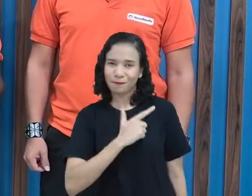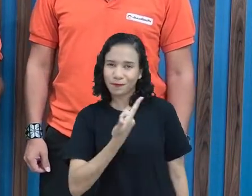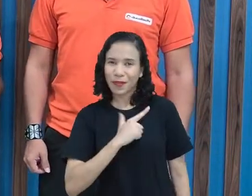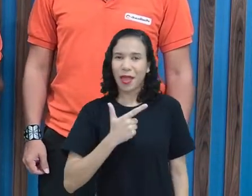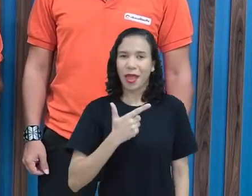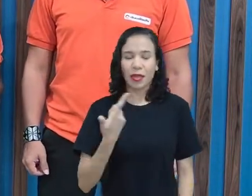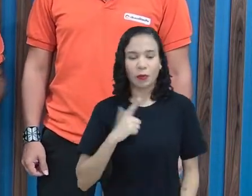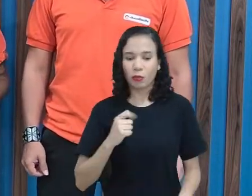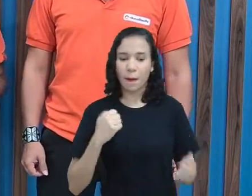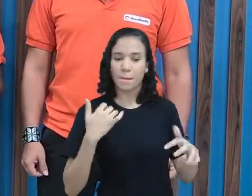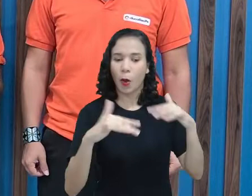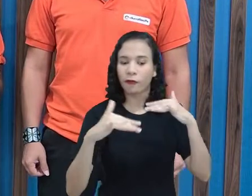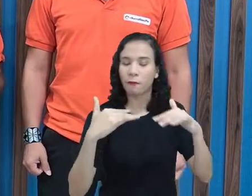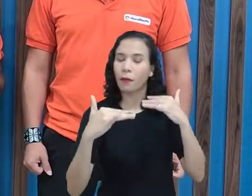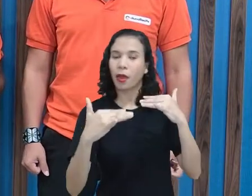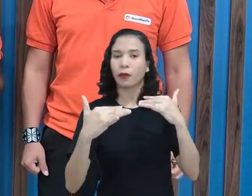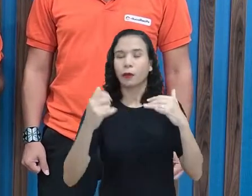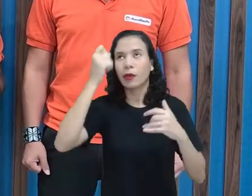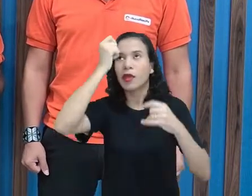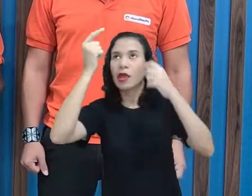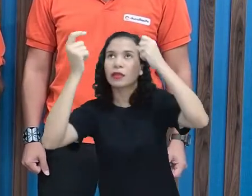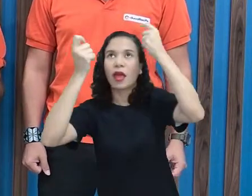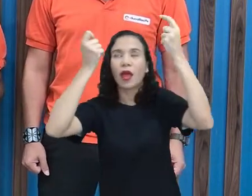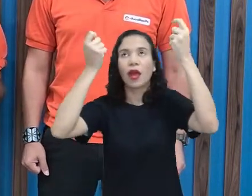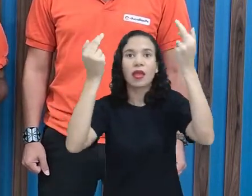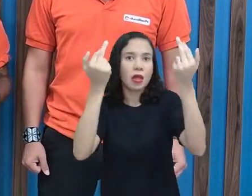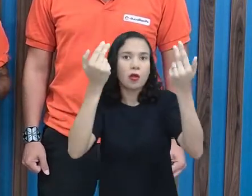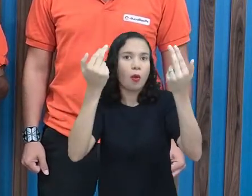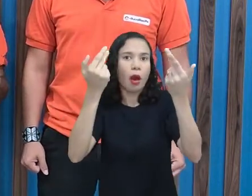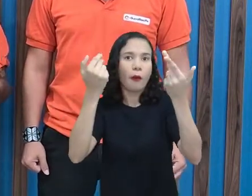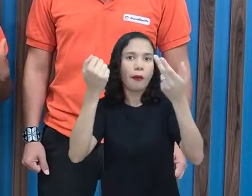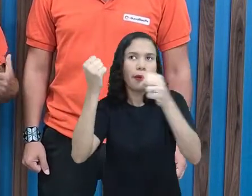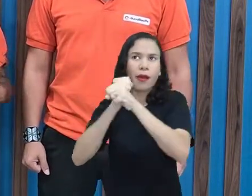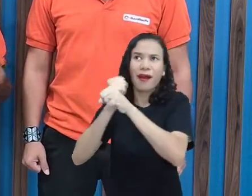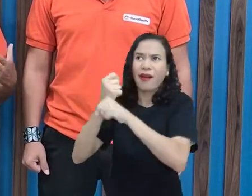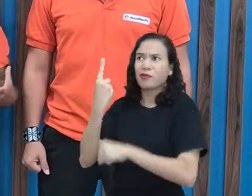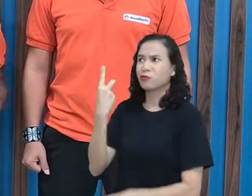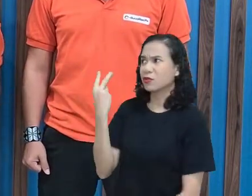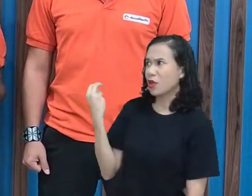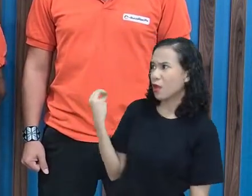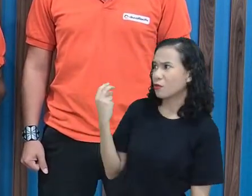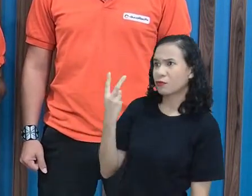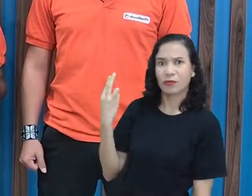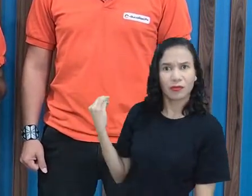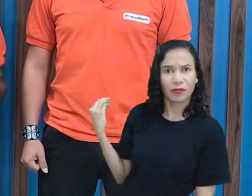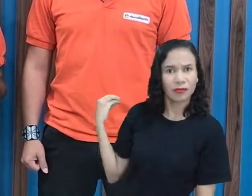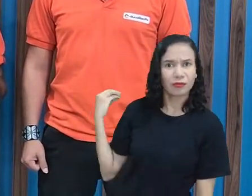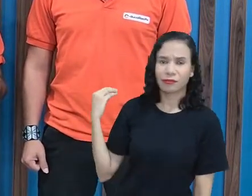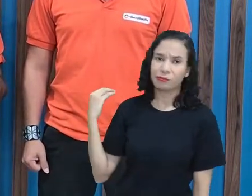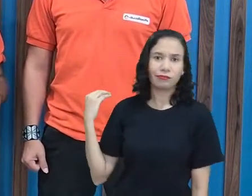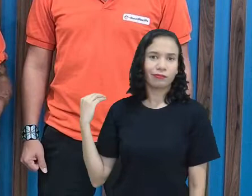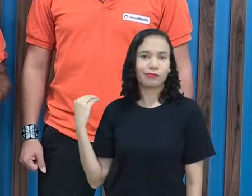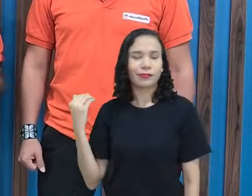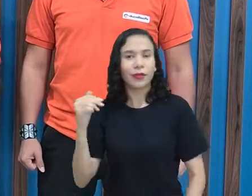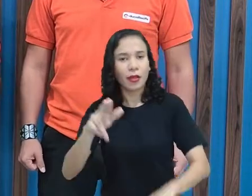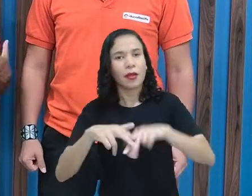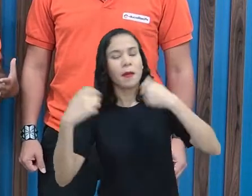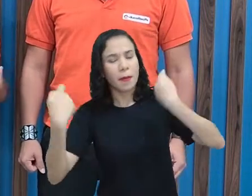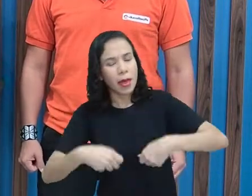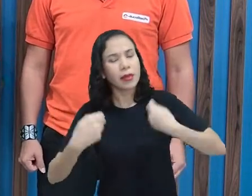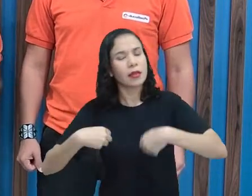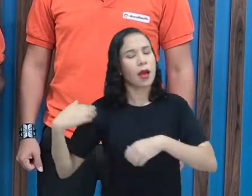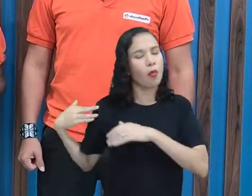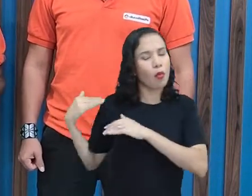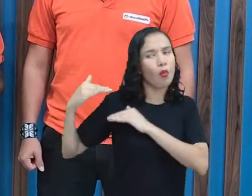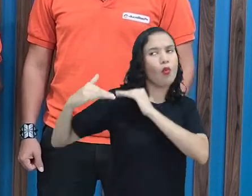não se locomove, a gente não tem as mesmas ideias do que tínhamos há 100, 200, 300 anos atrás. Exatamente. Então tem que ter esse